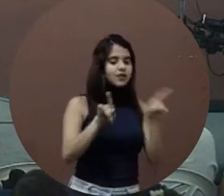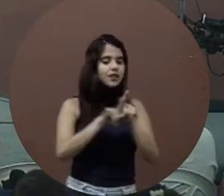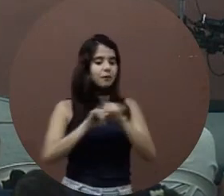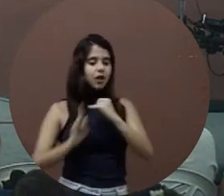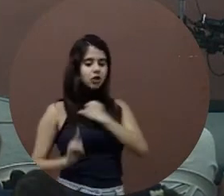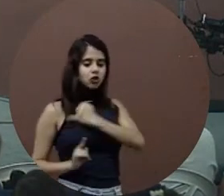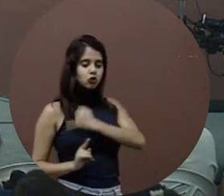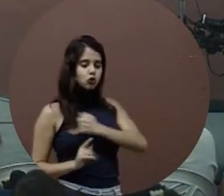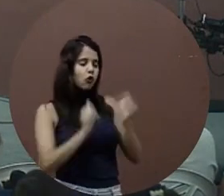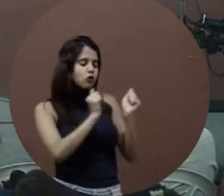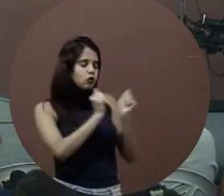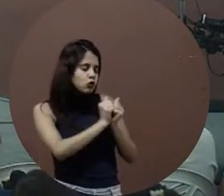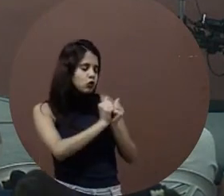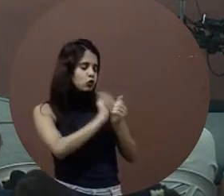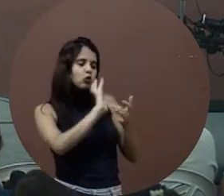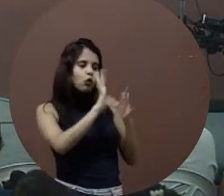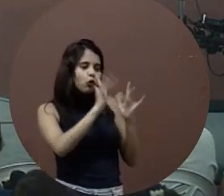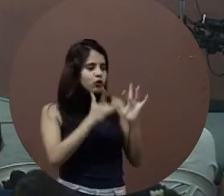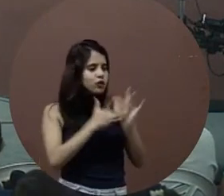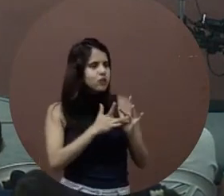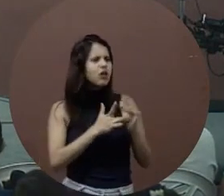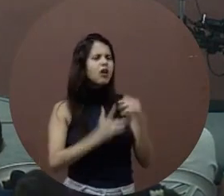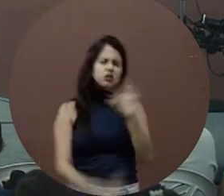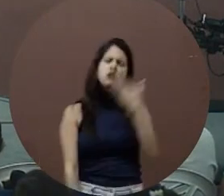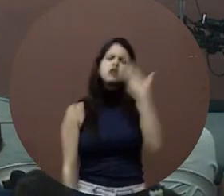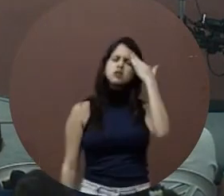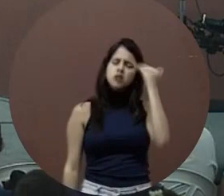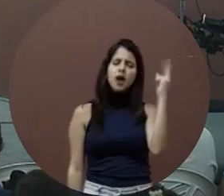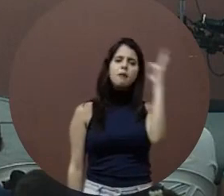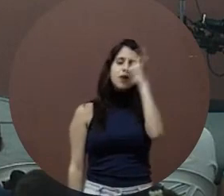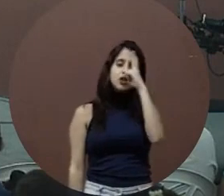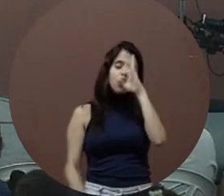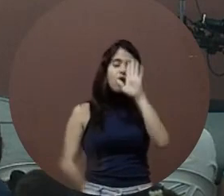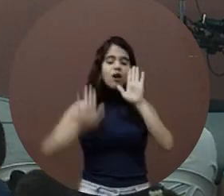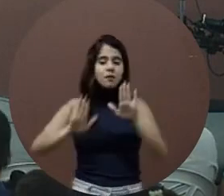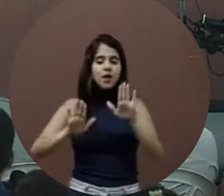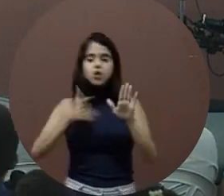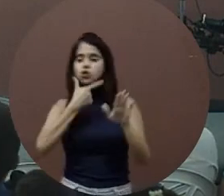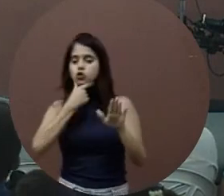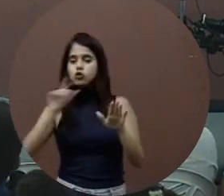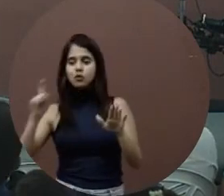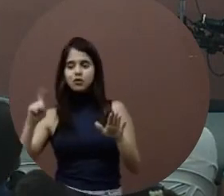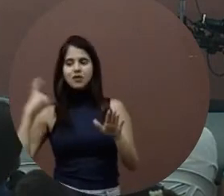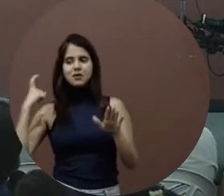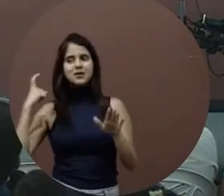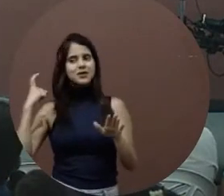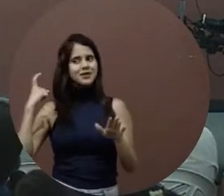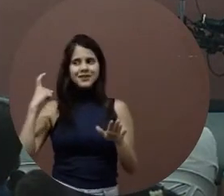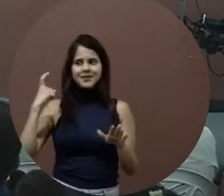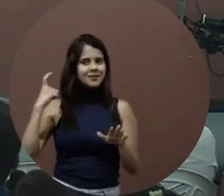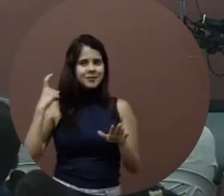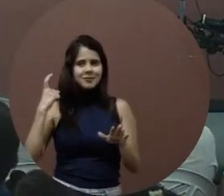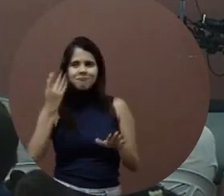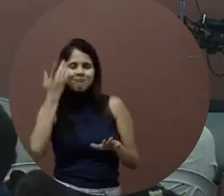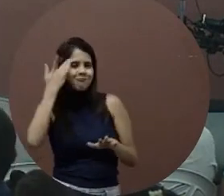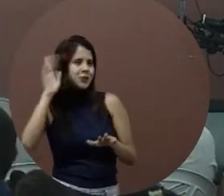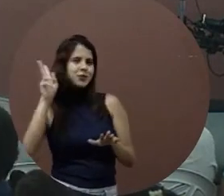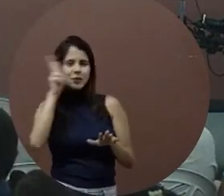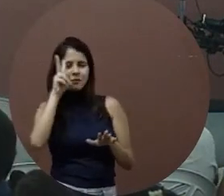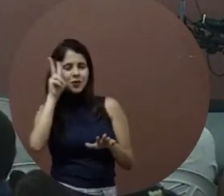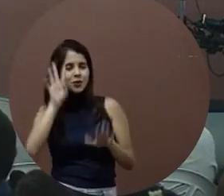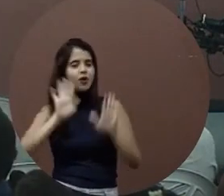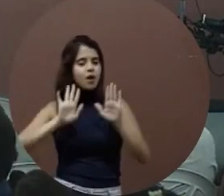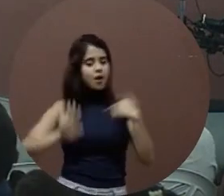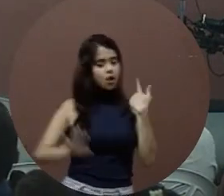peito do mestre. A gente ouve falar dessas coisas. Esses homens não viram, mas eles sonhavam em um dia poder ver. Mas não viram, nós